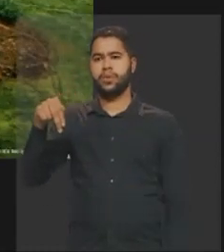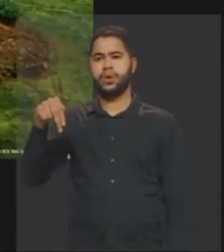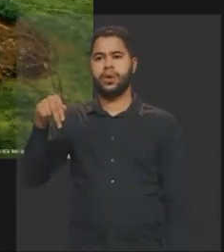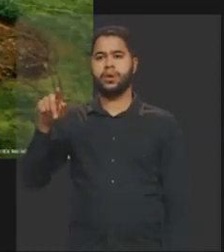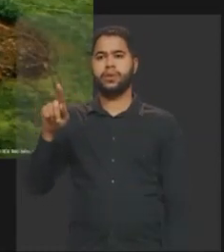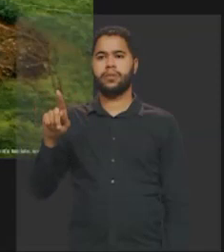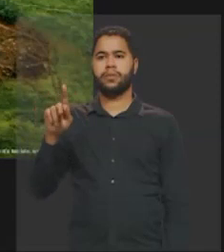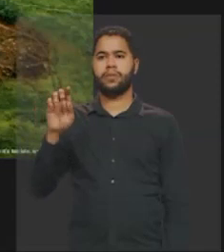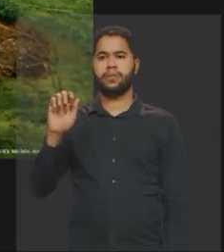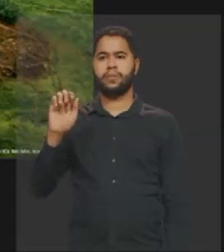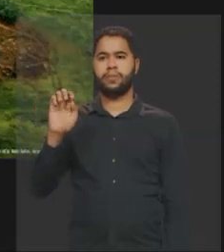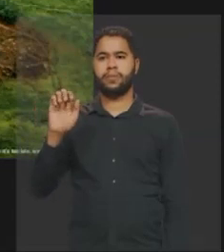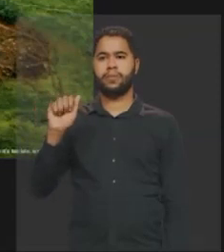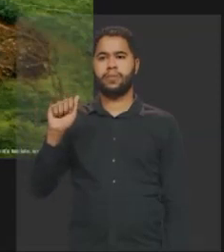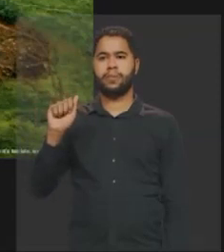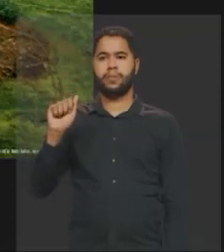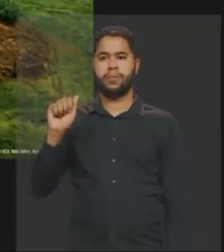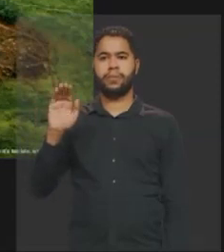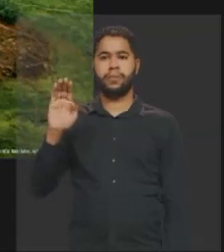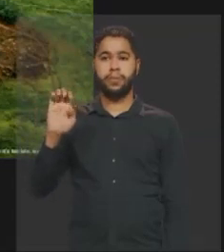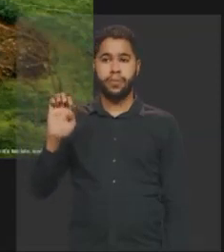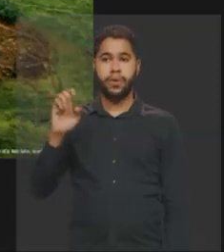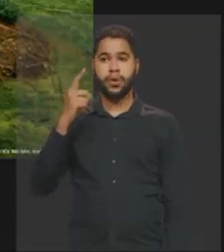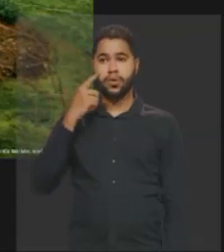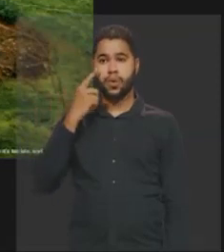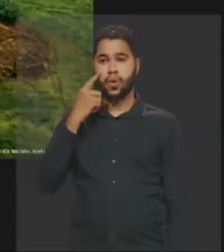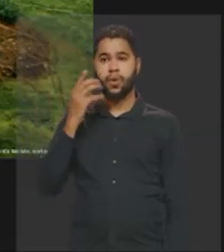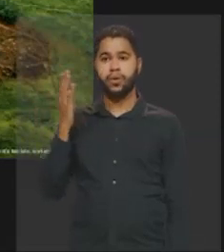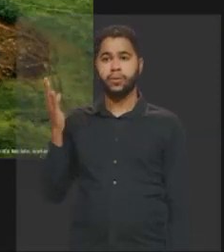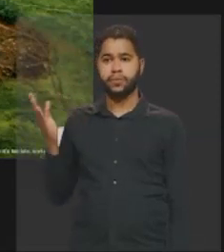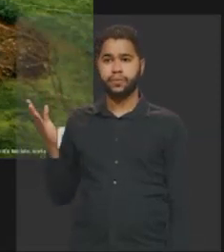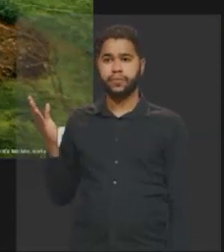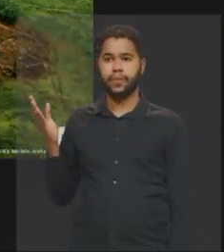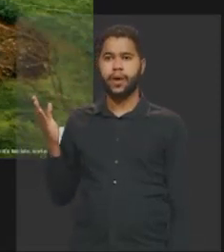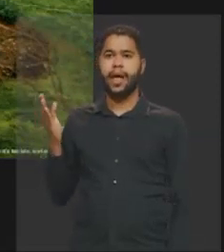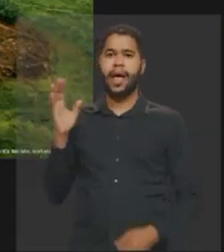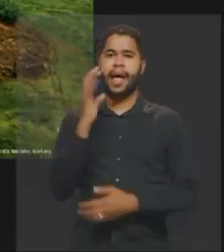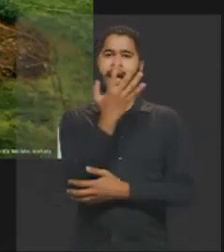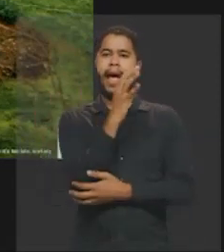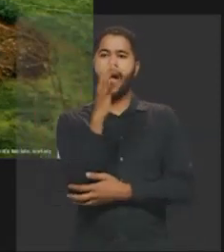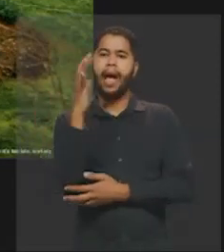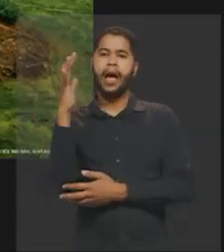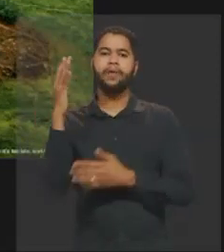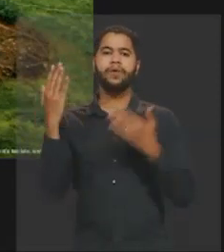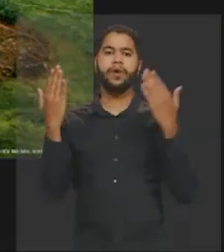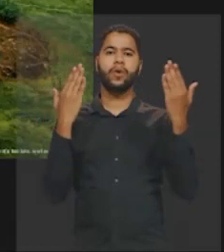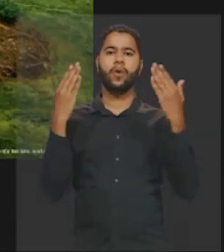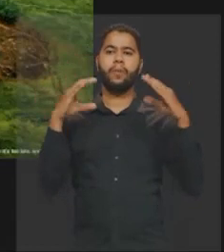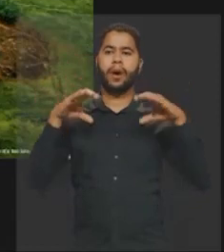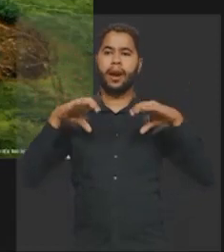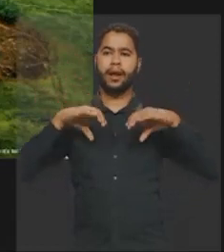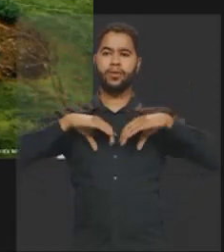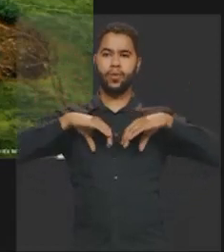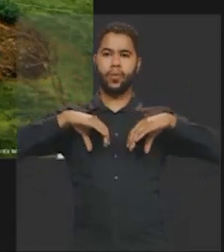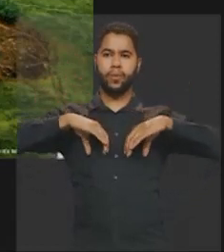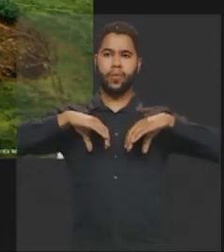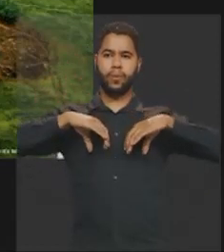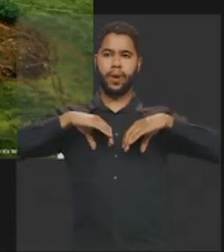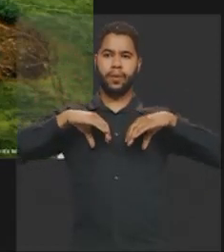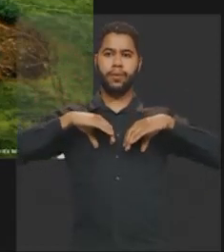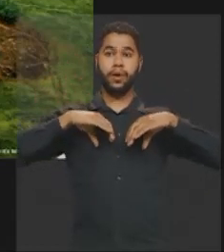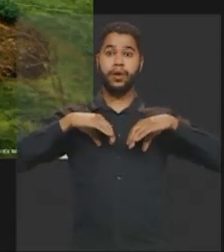late. Pegou aqui como as aves, como os pulmões, aqui, ó. antes que seja tarde